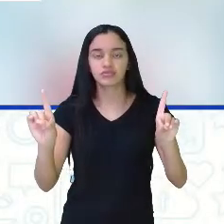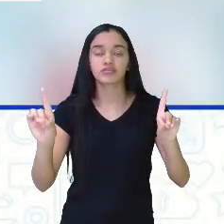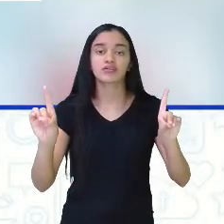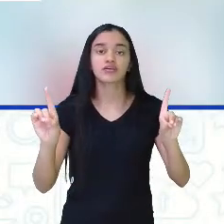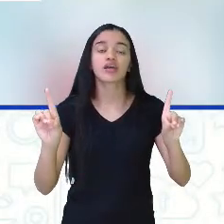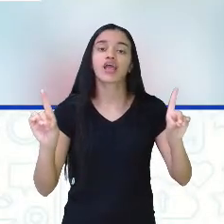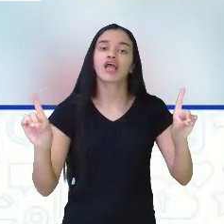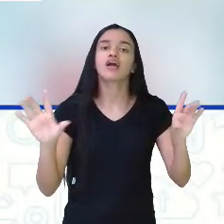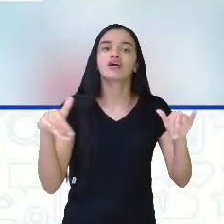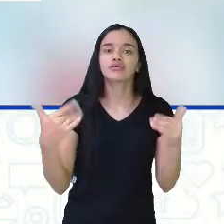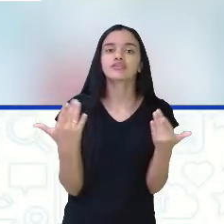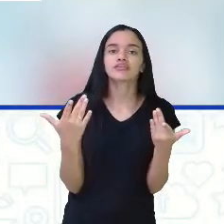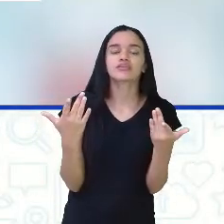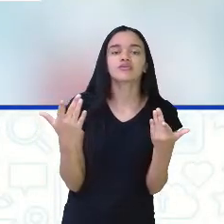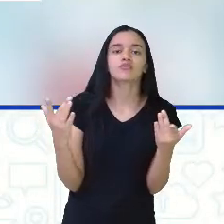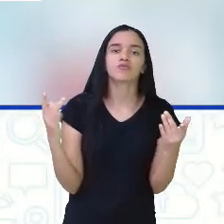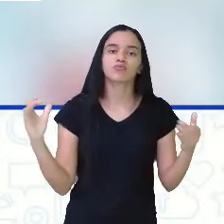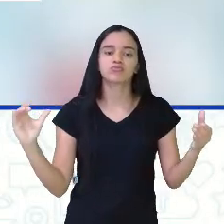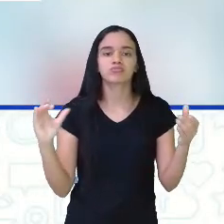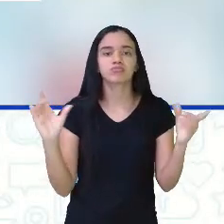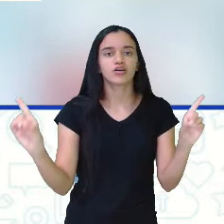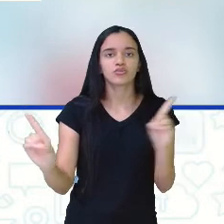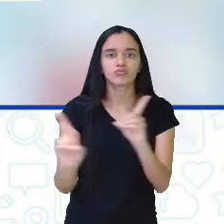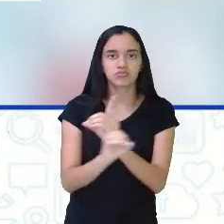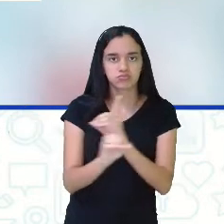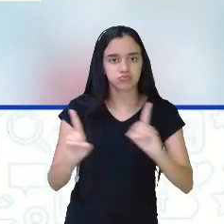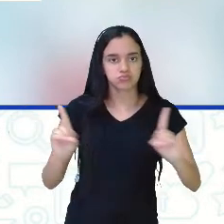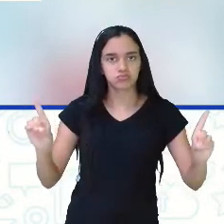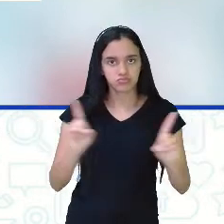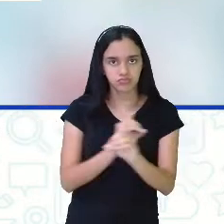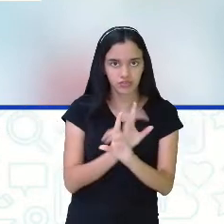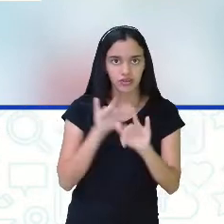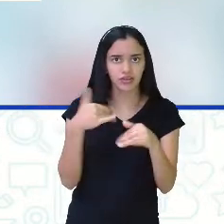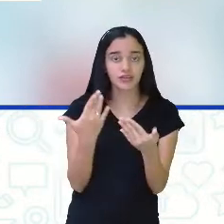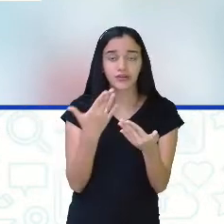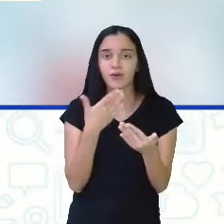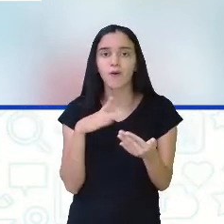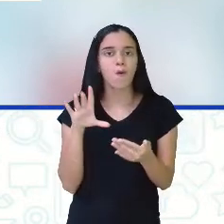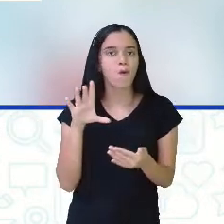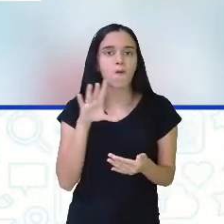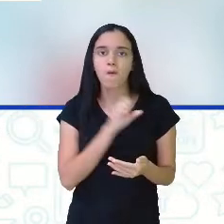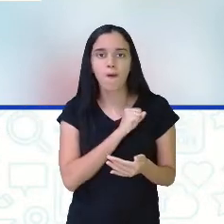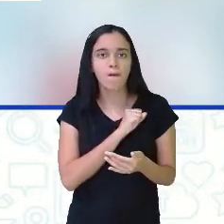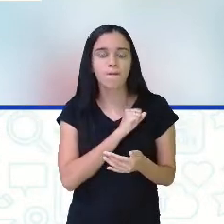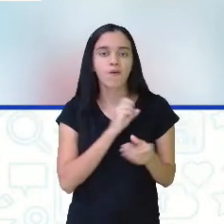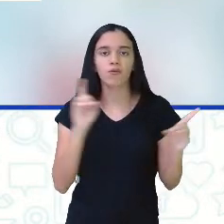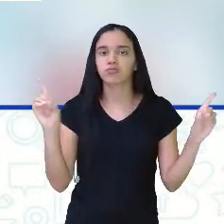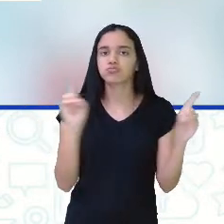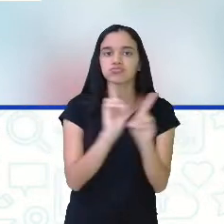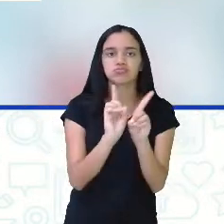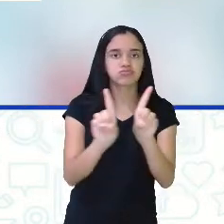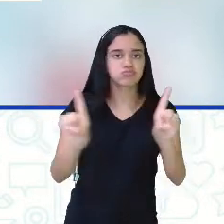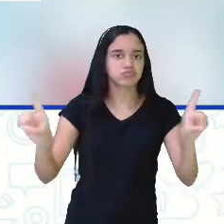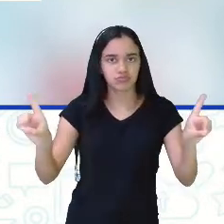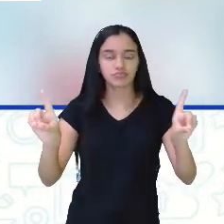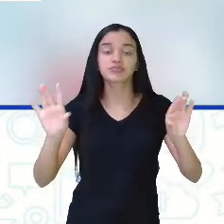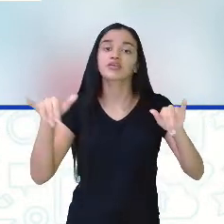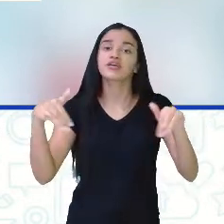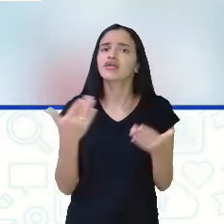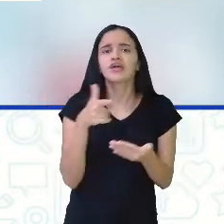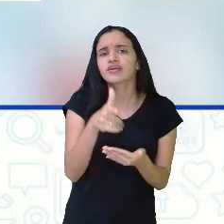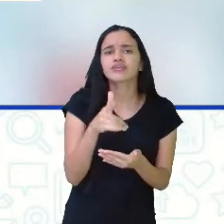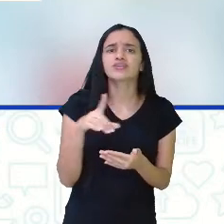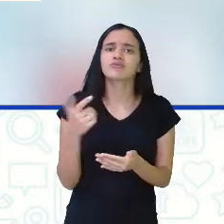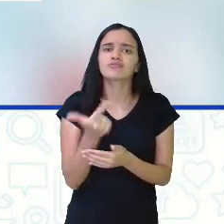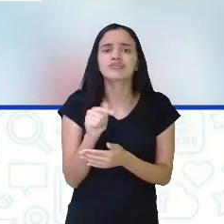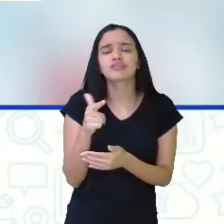e vindas, seu amor se desencontrou. Veja que é uma narrativa quase universal, né? Quem não teve